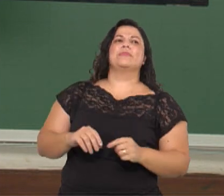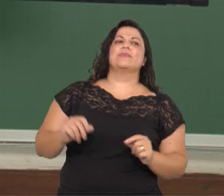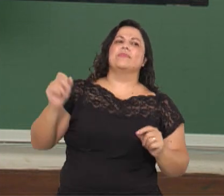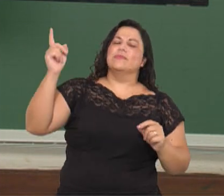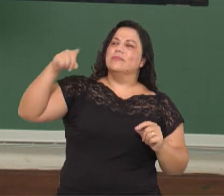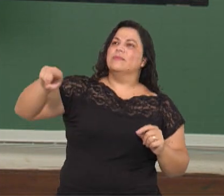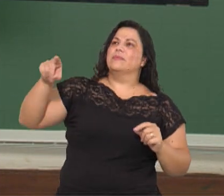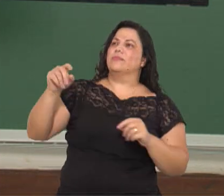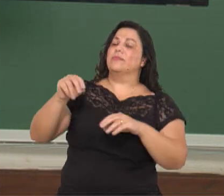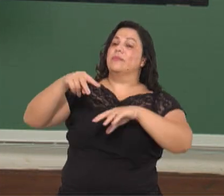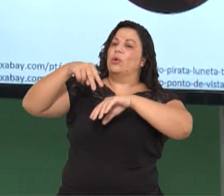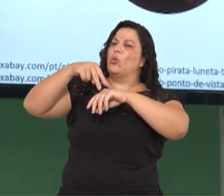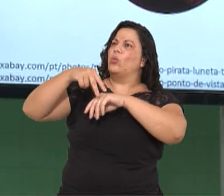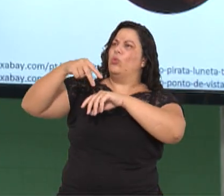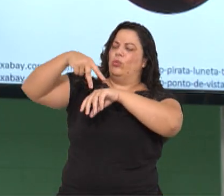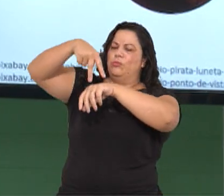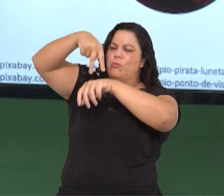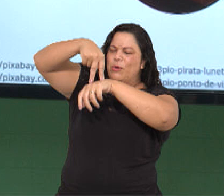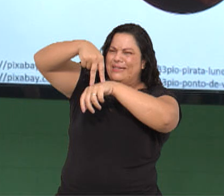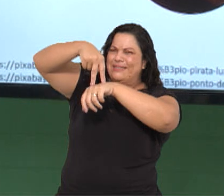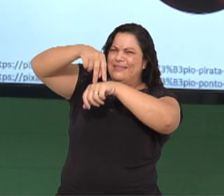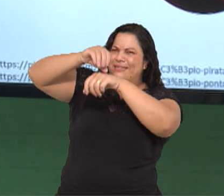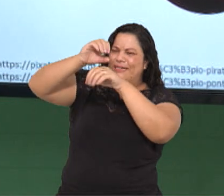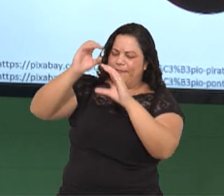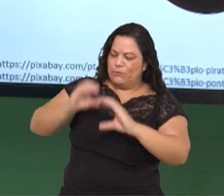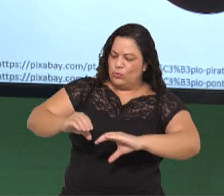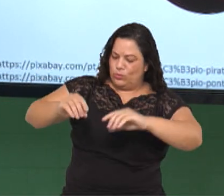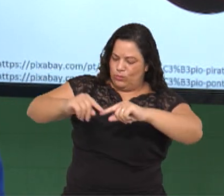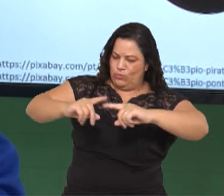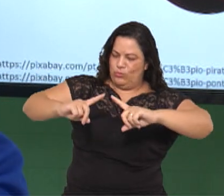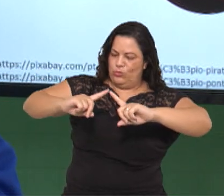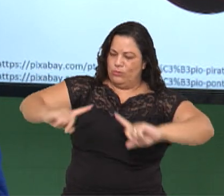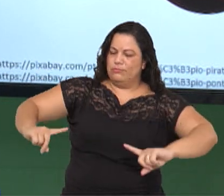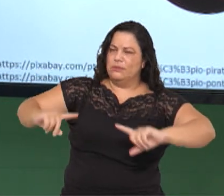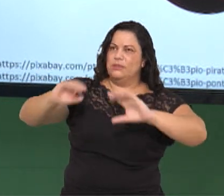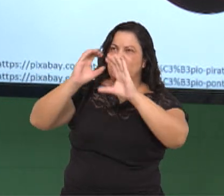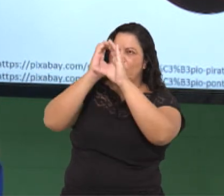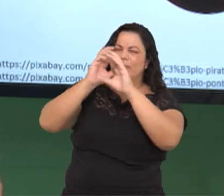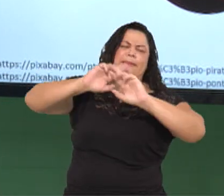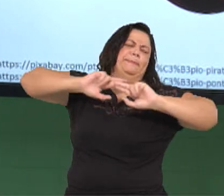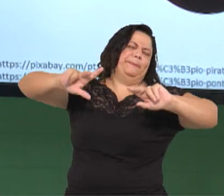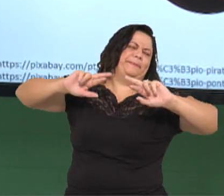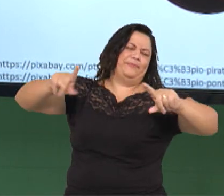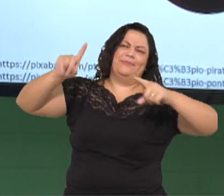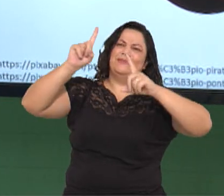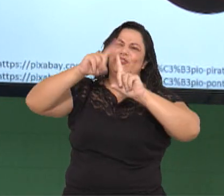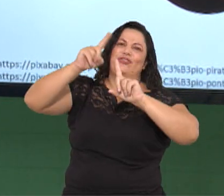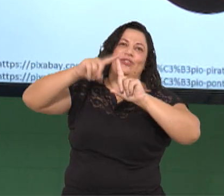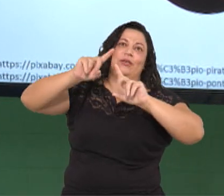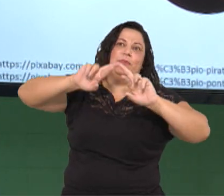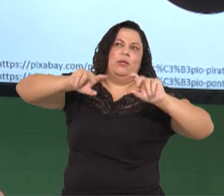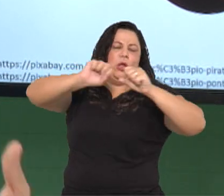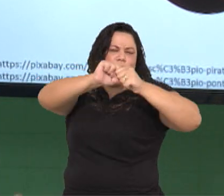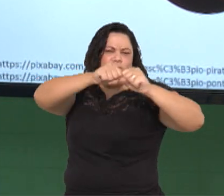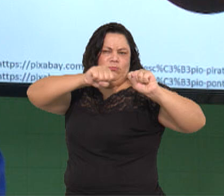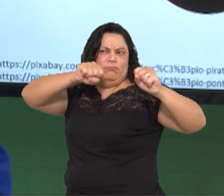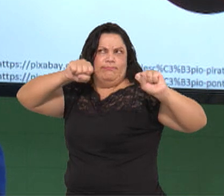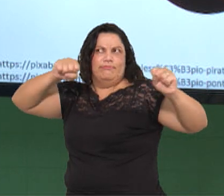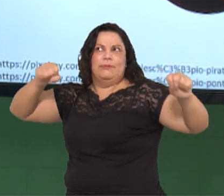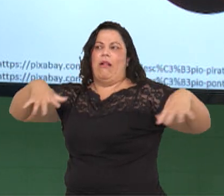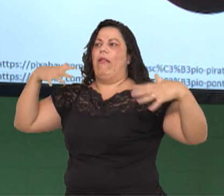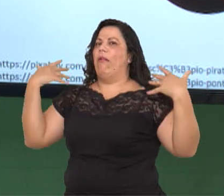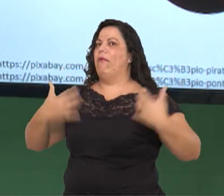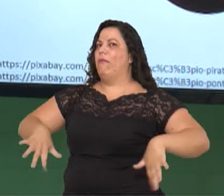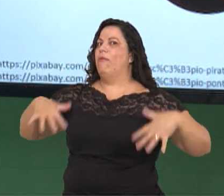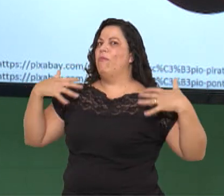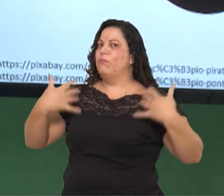aqui de um telescópio. E telescópios nós temos de vários tipos, aqueles muito grandes, que são muito caros,